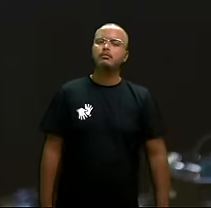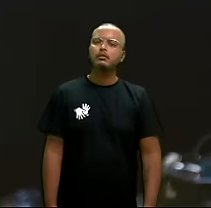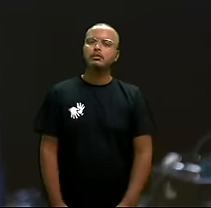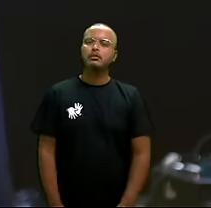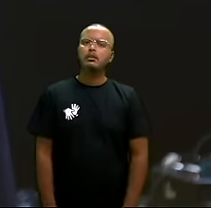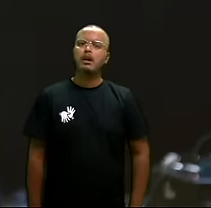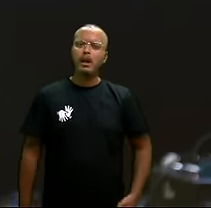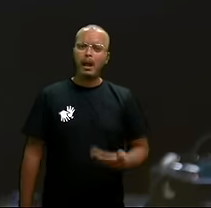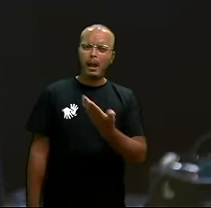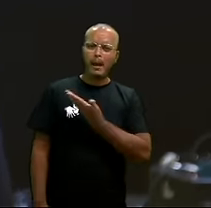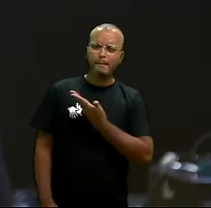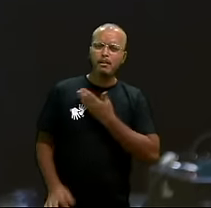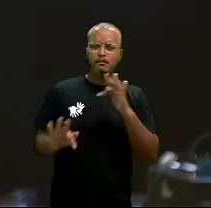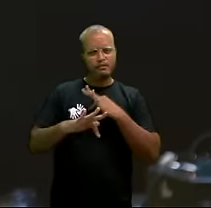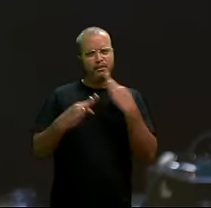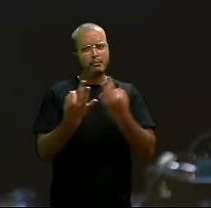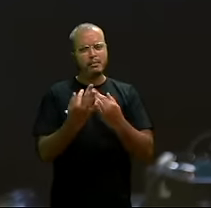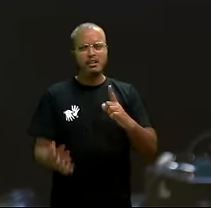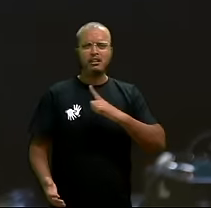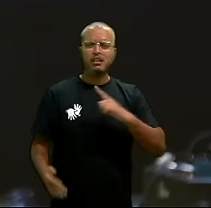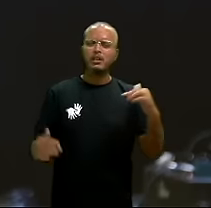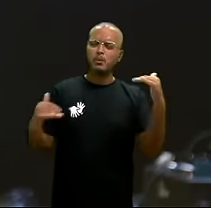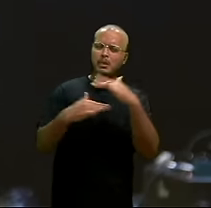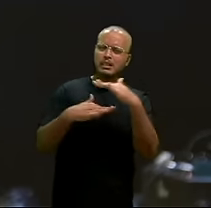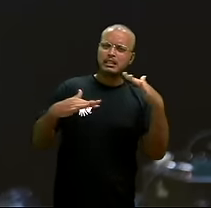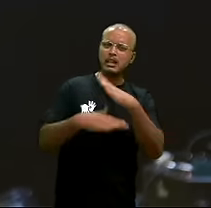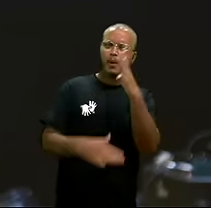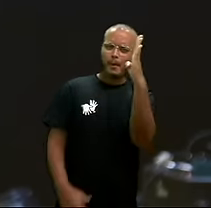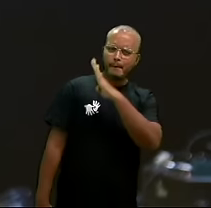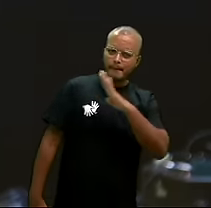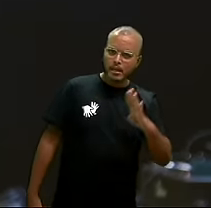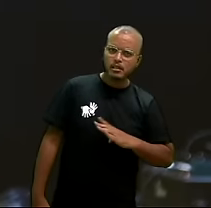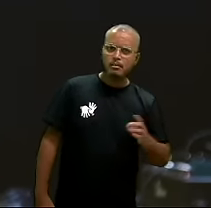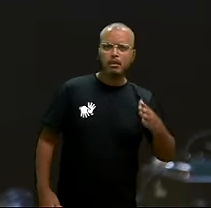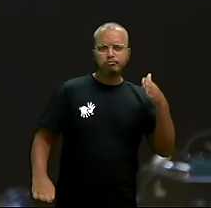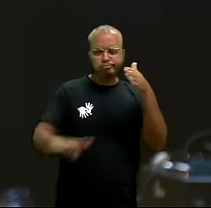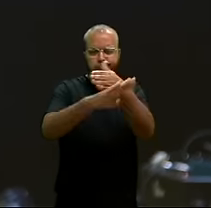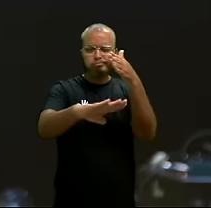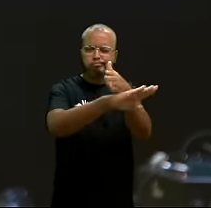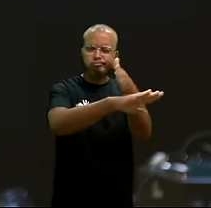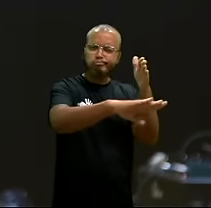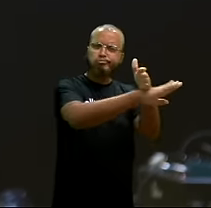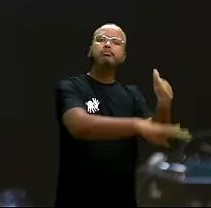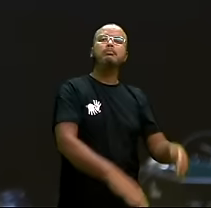Tem amigo, tem família, tem uma cidade, tem um Brasil para a gente impactar, igreja.